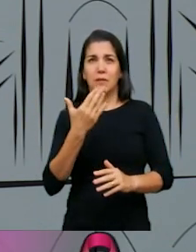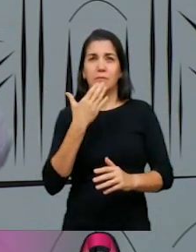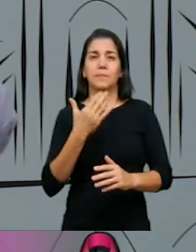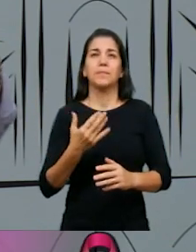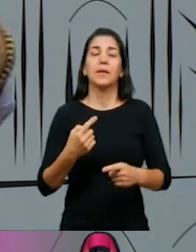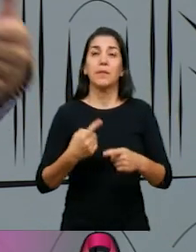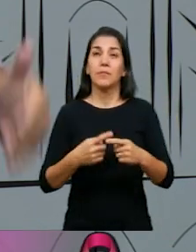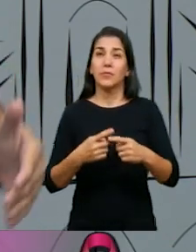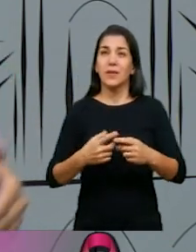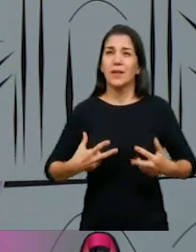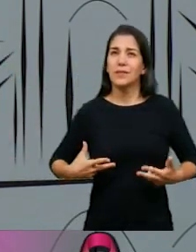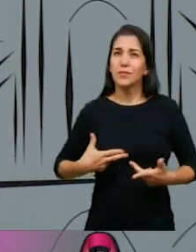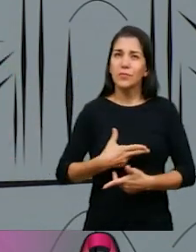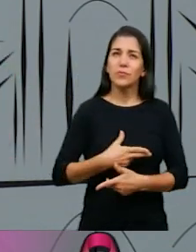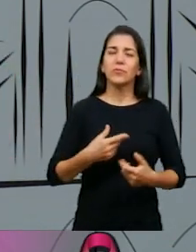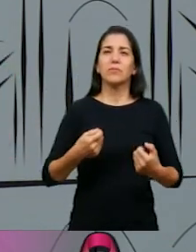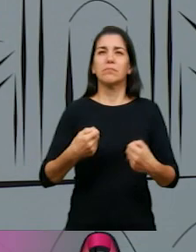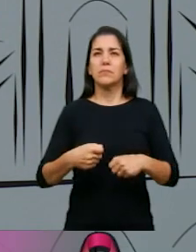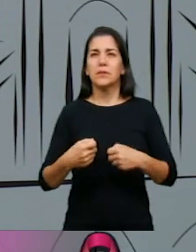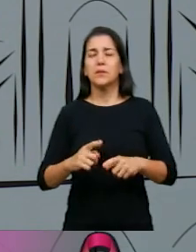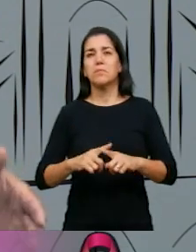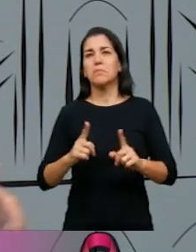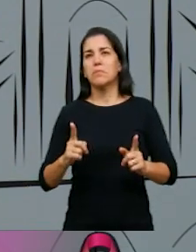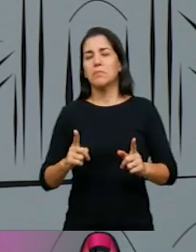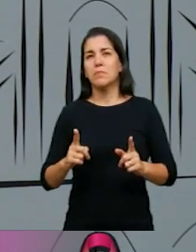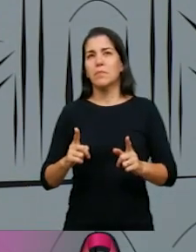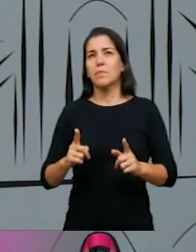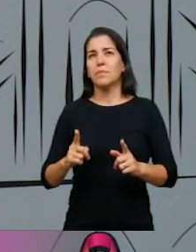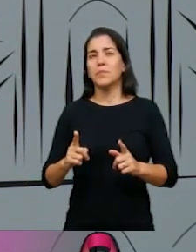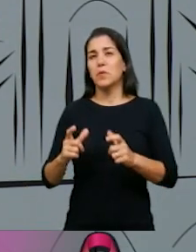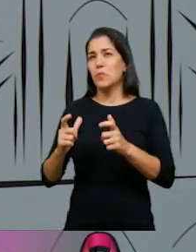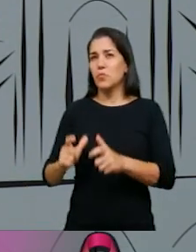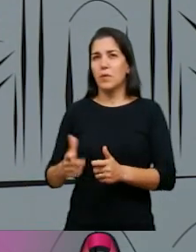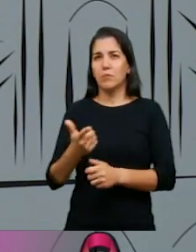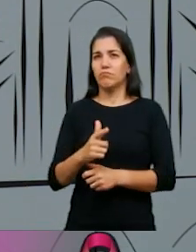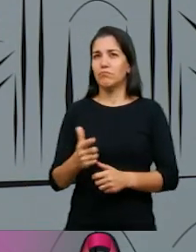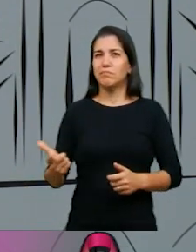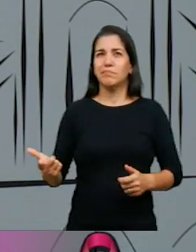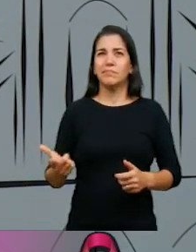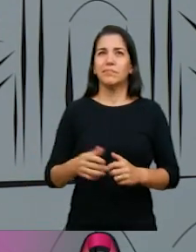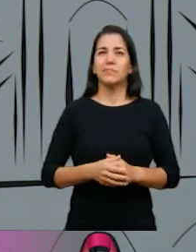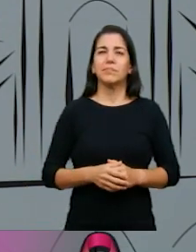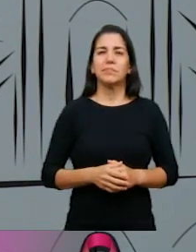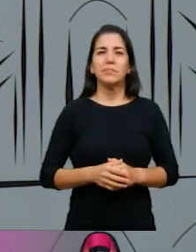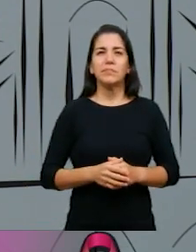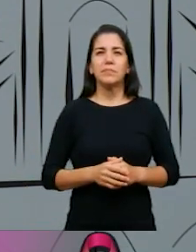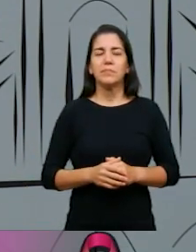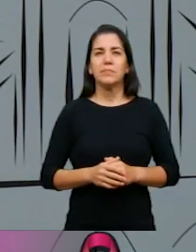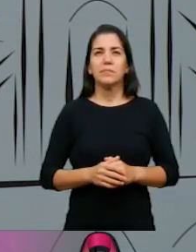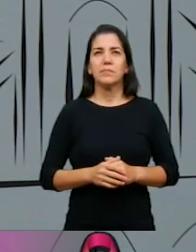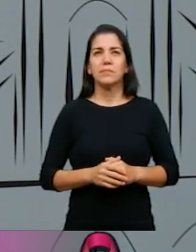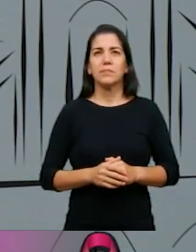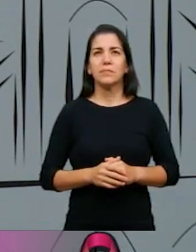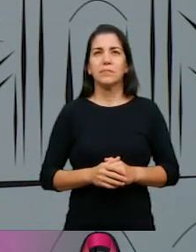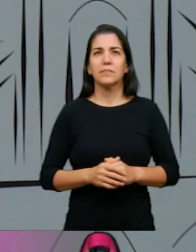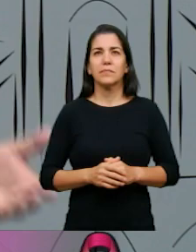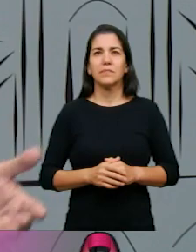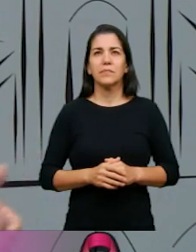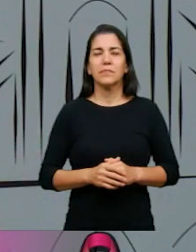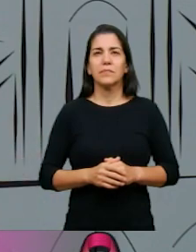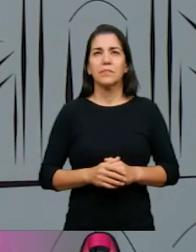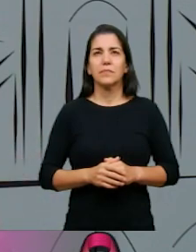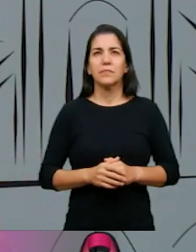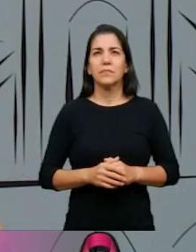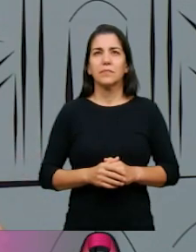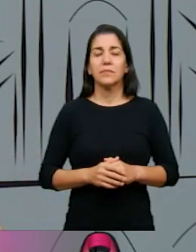uma cirurgia, não tem vaga na UTI, está no pronto-socorro, a Santa Casa não consegue receber. Então, a gente